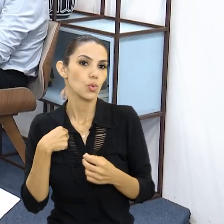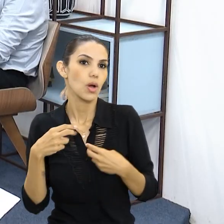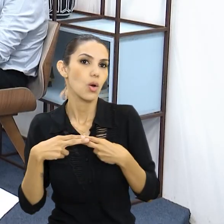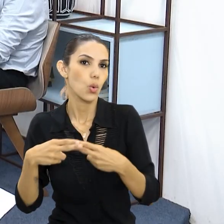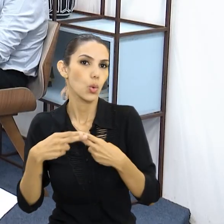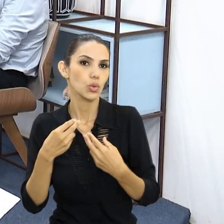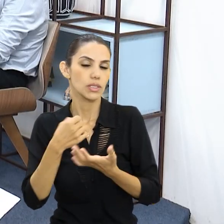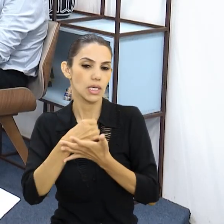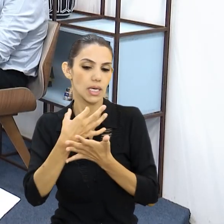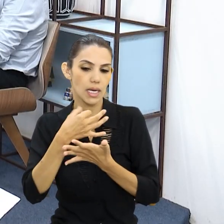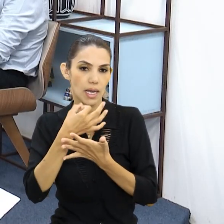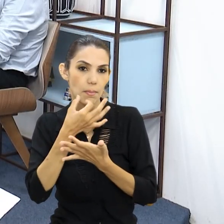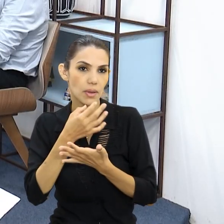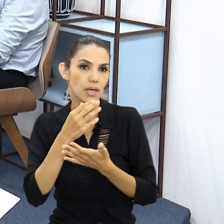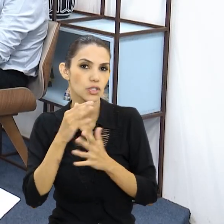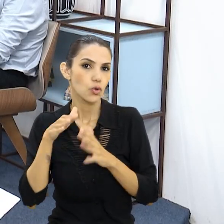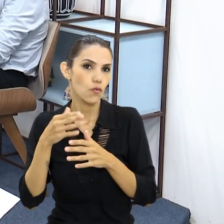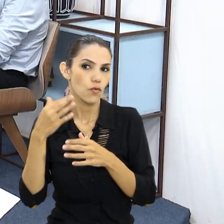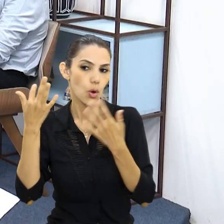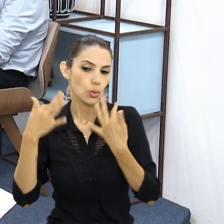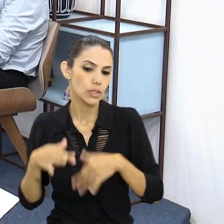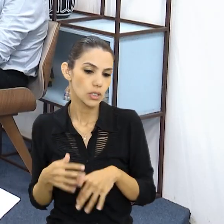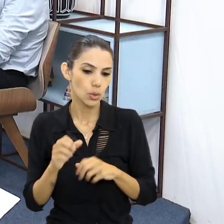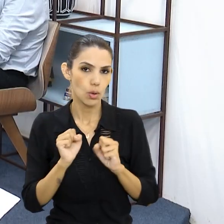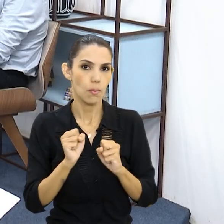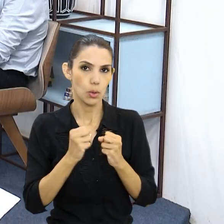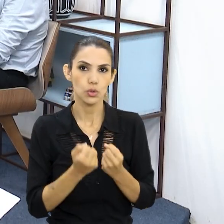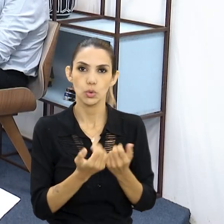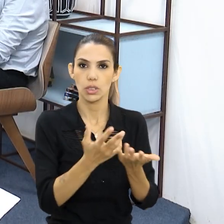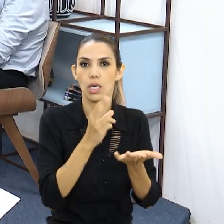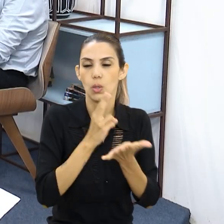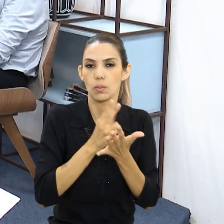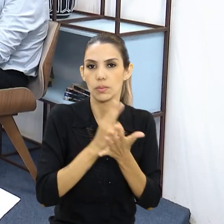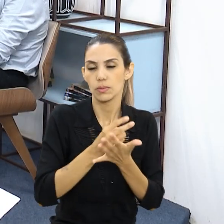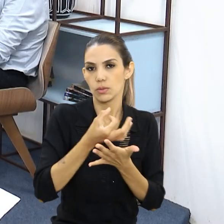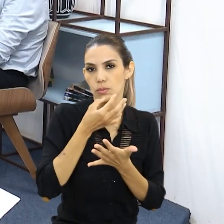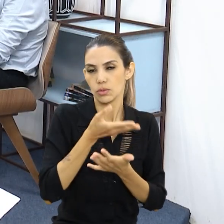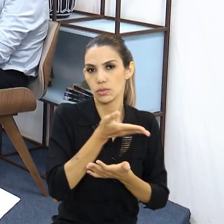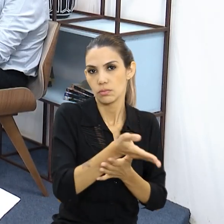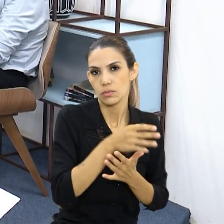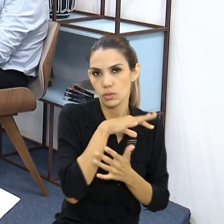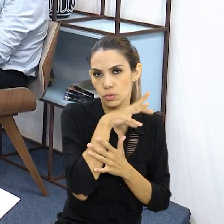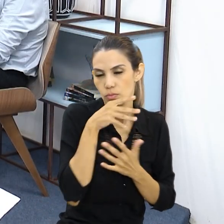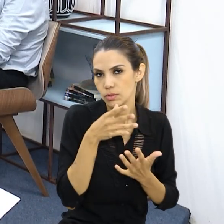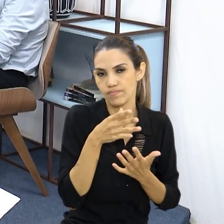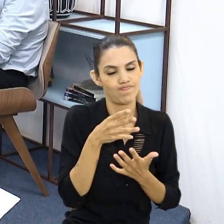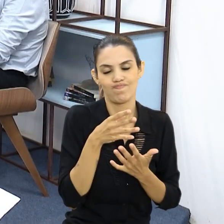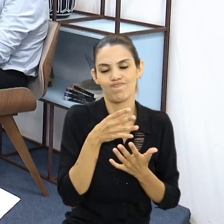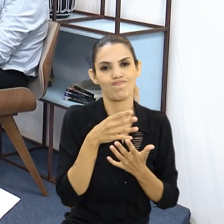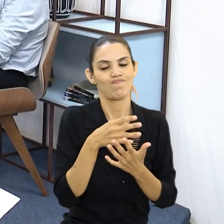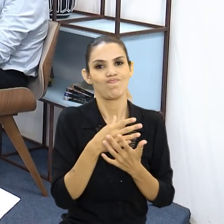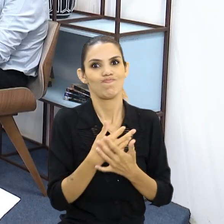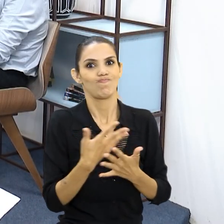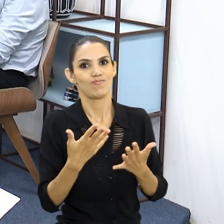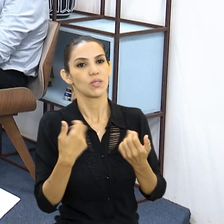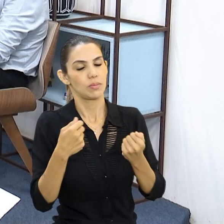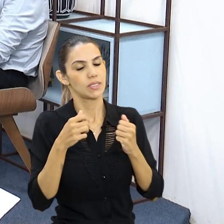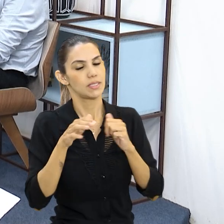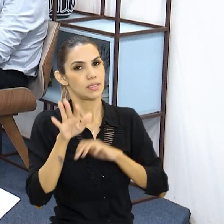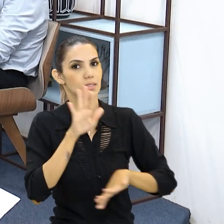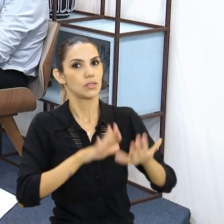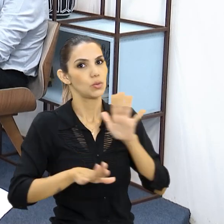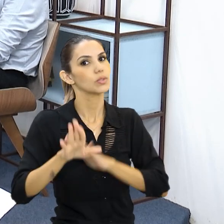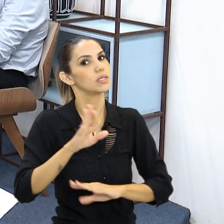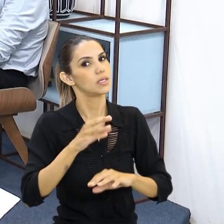administrado no animal sem nenhum risco. Mas esse é um pensamento que deve ser evitado para que você não cause nenhum dano ao animal e ao